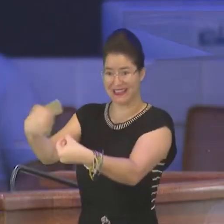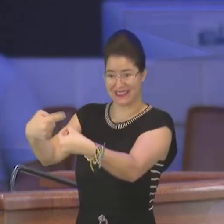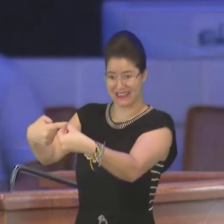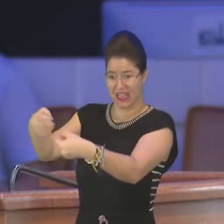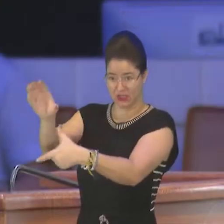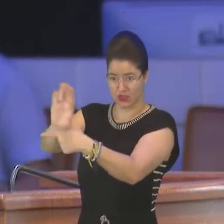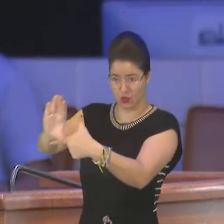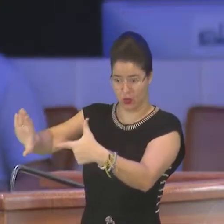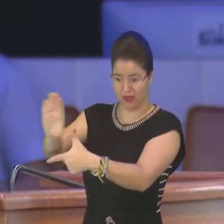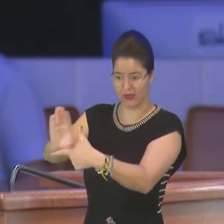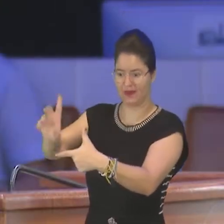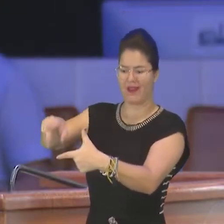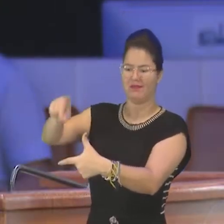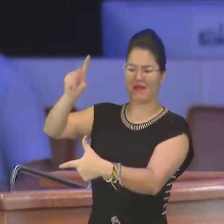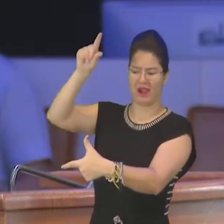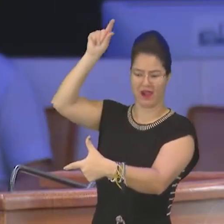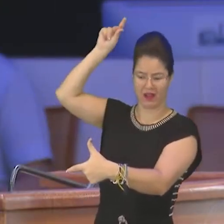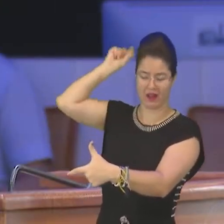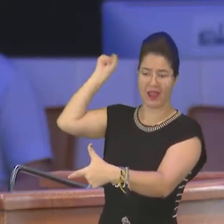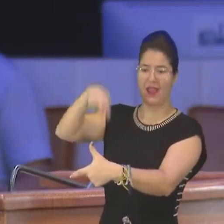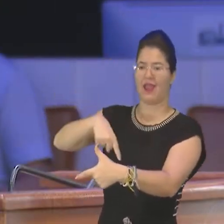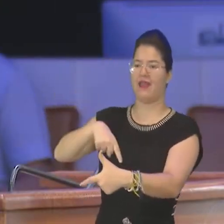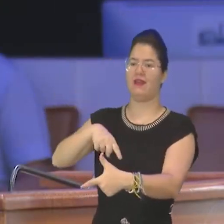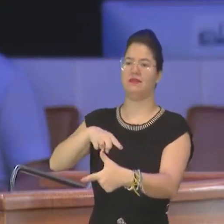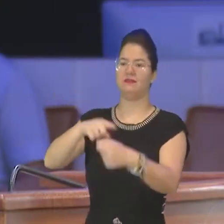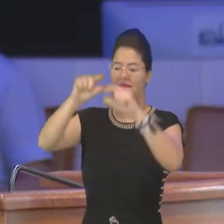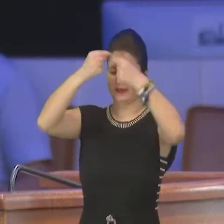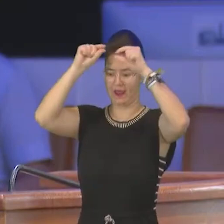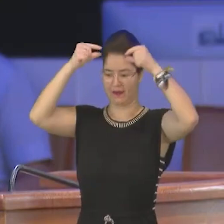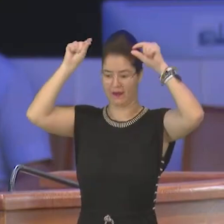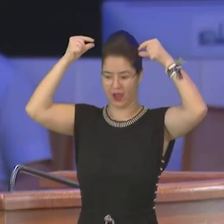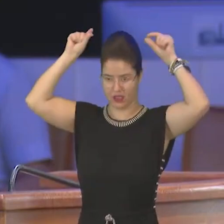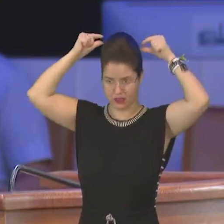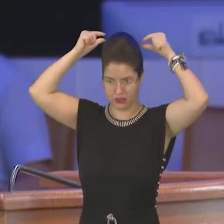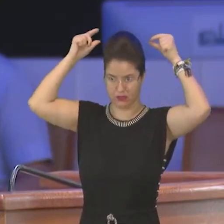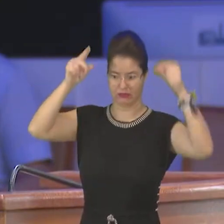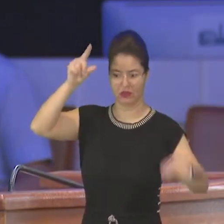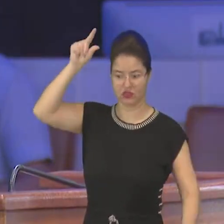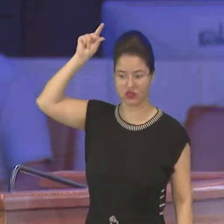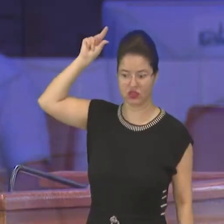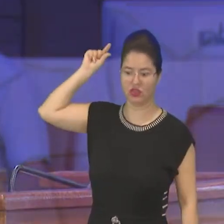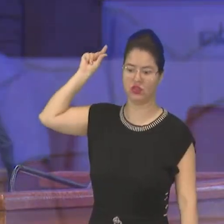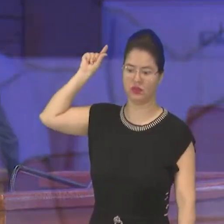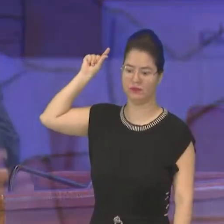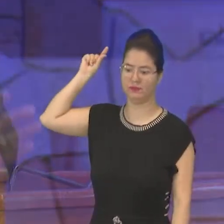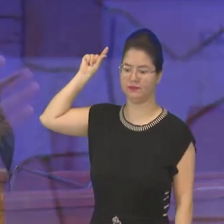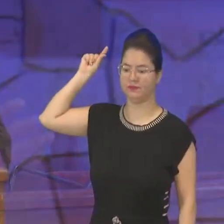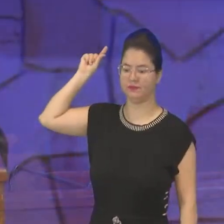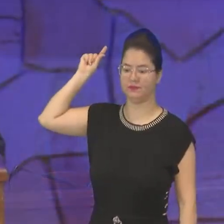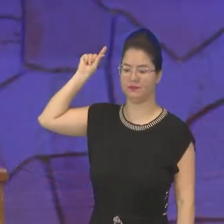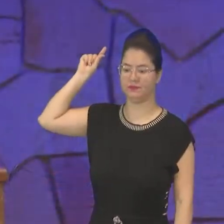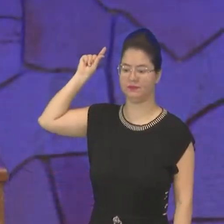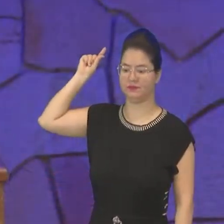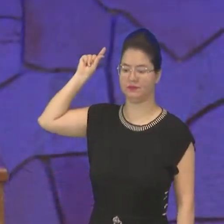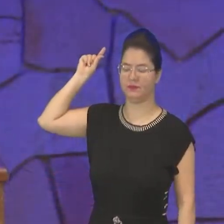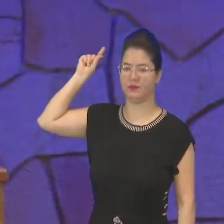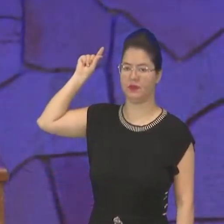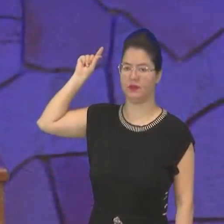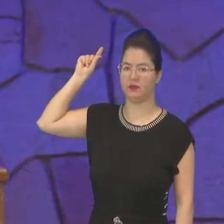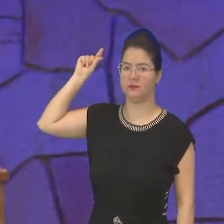uma antiga cidade-estado da Grécia antiga, naquela região do mar